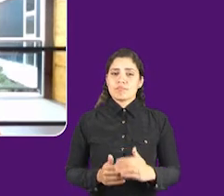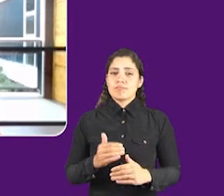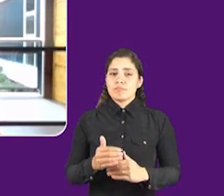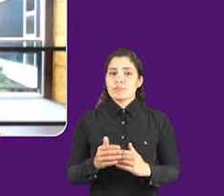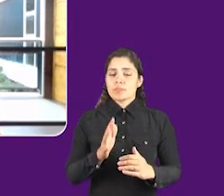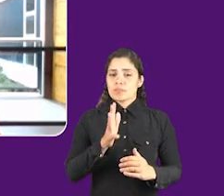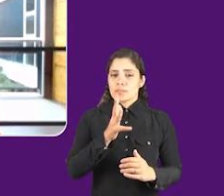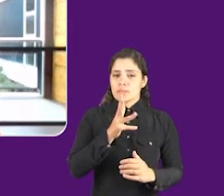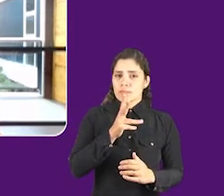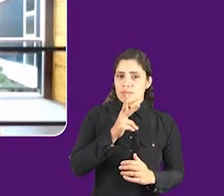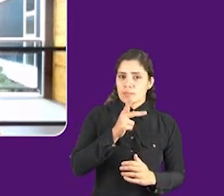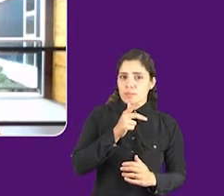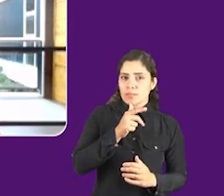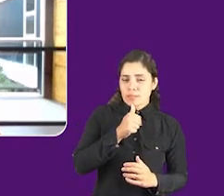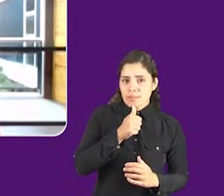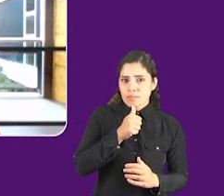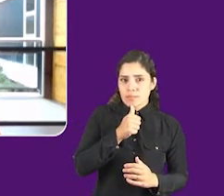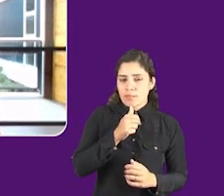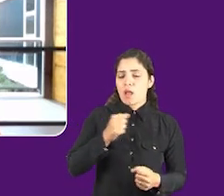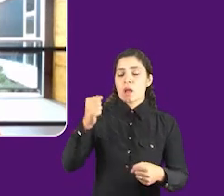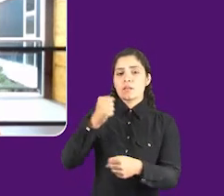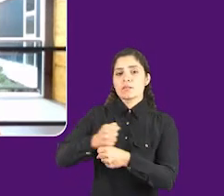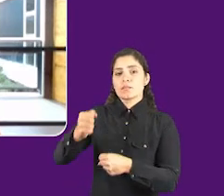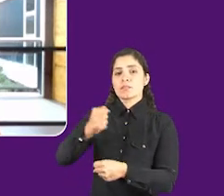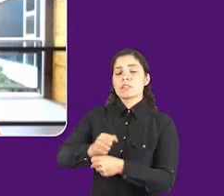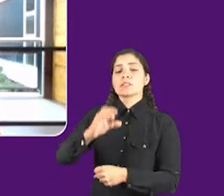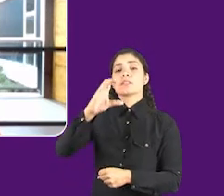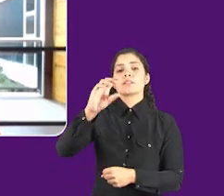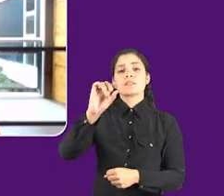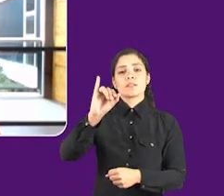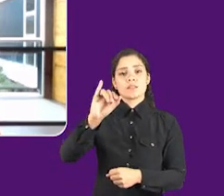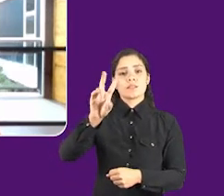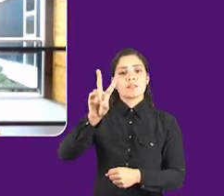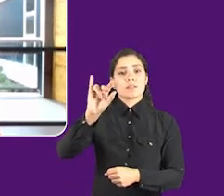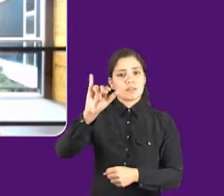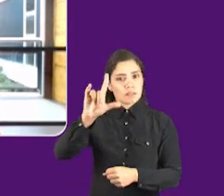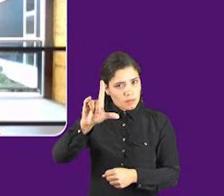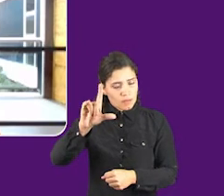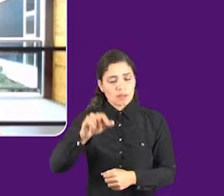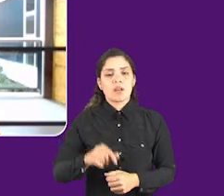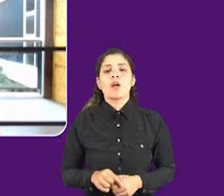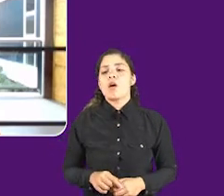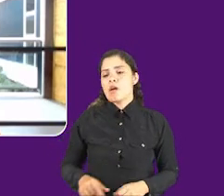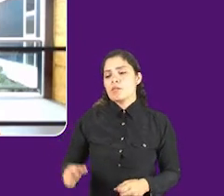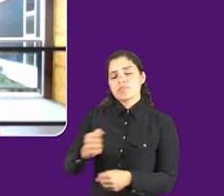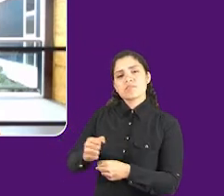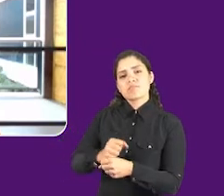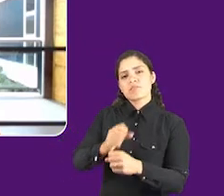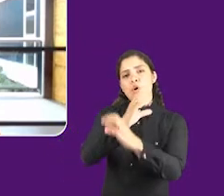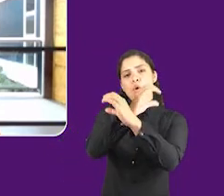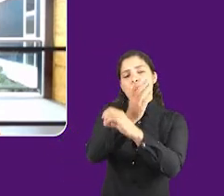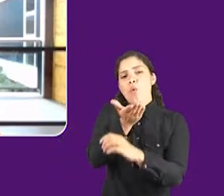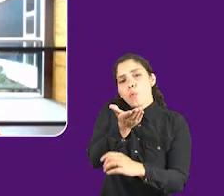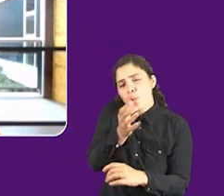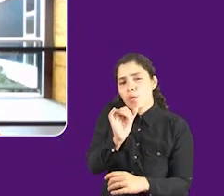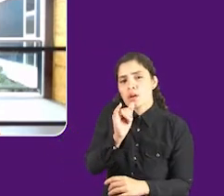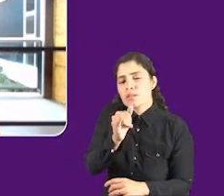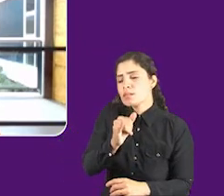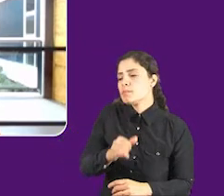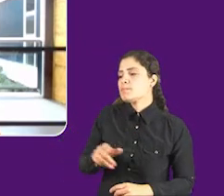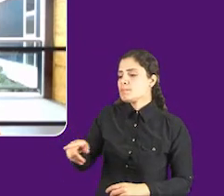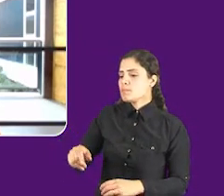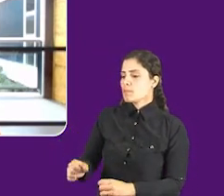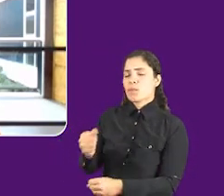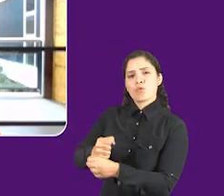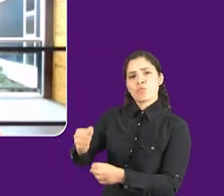o conseguido adiar a construção a seco é muito muito muito muito muito